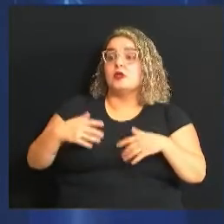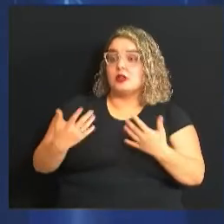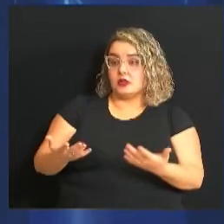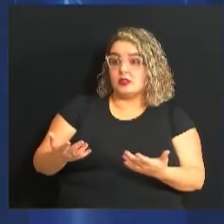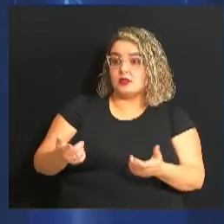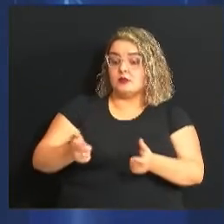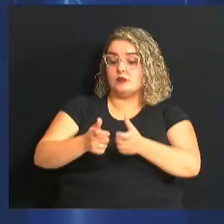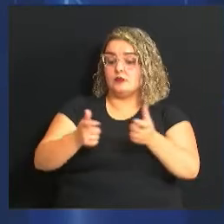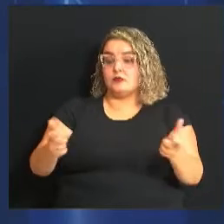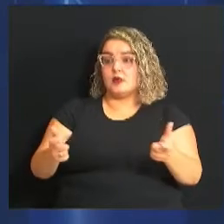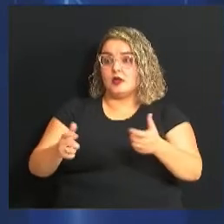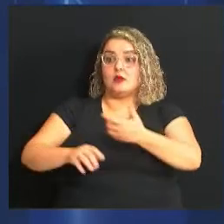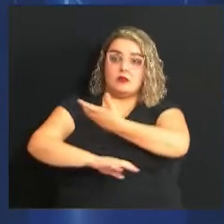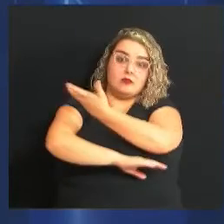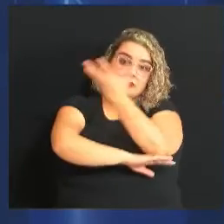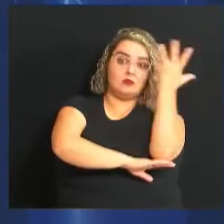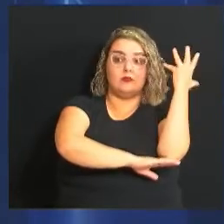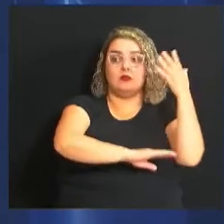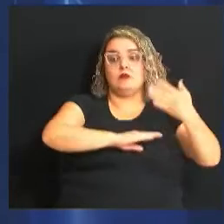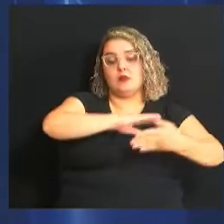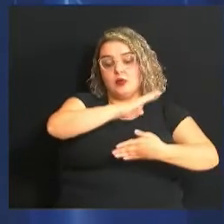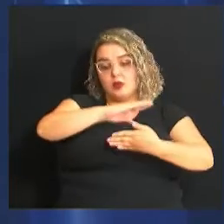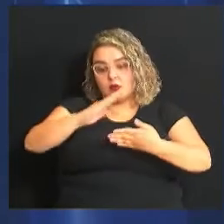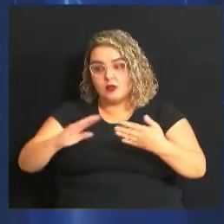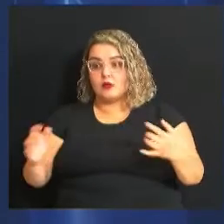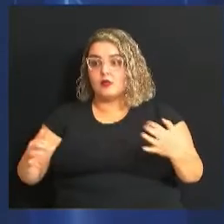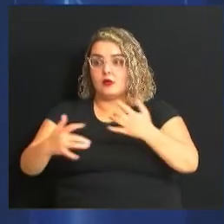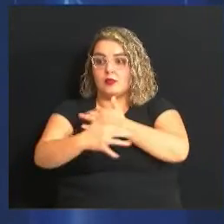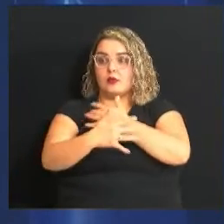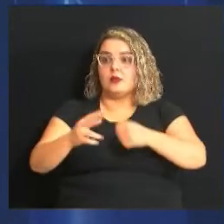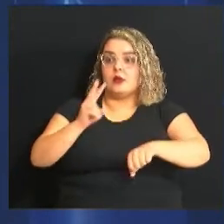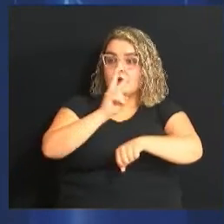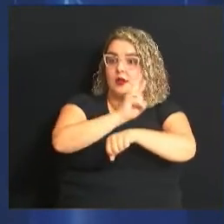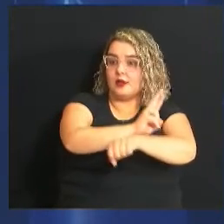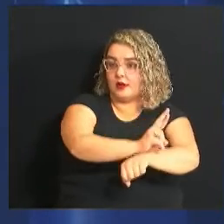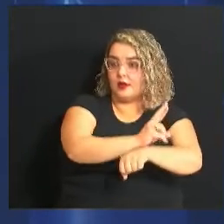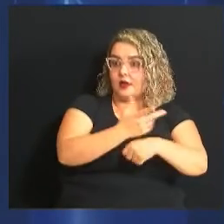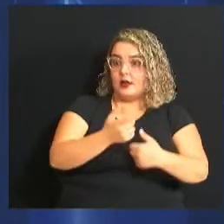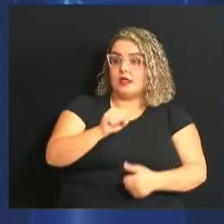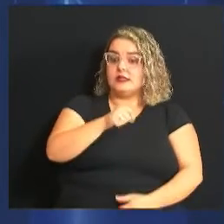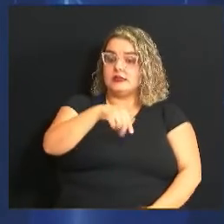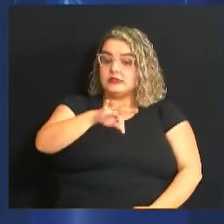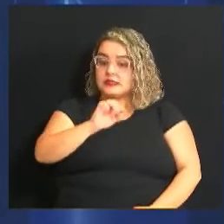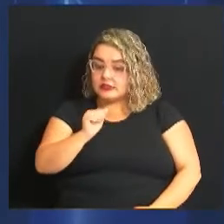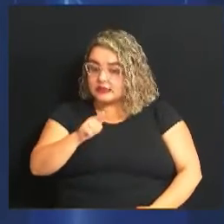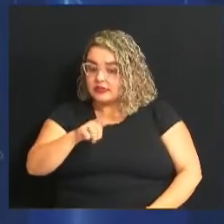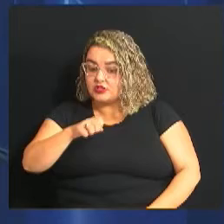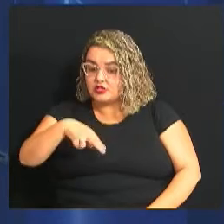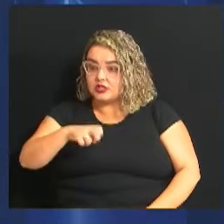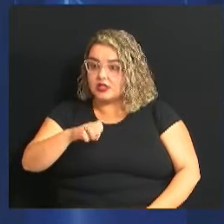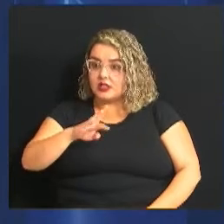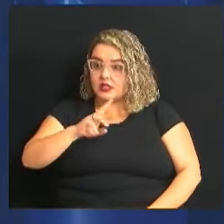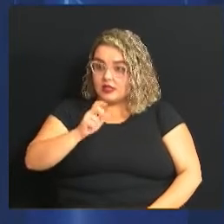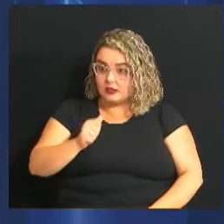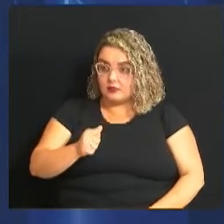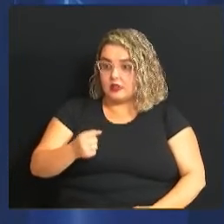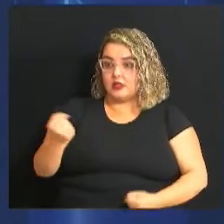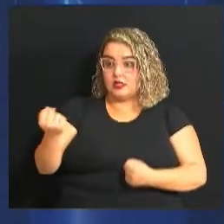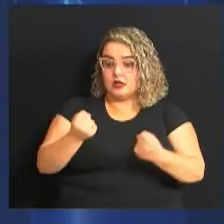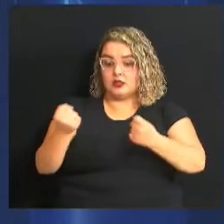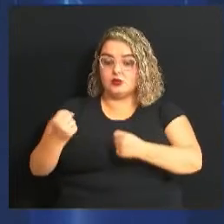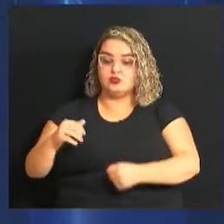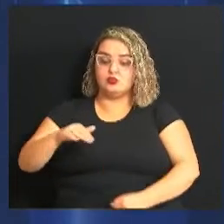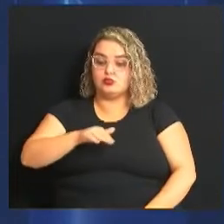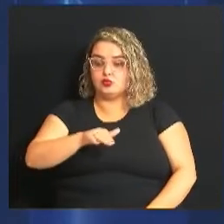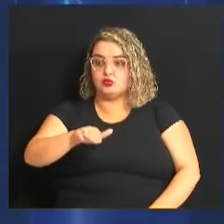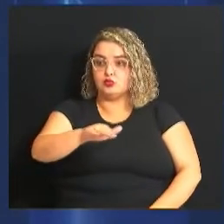maiores florestas urbanas do Brasil, que é a Reserva Municipal de Santa Genebra. Então, hoje, se a gente pegar o carro e sair circulando aí por